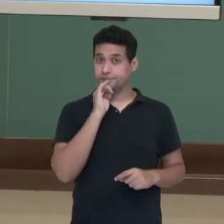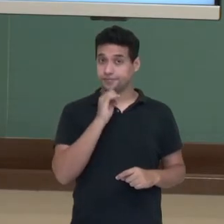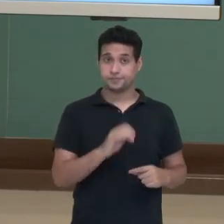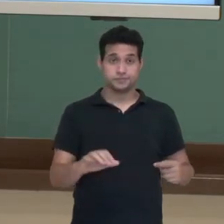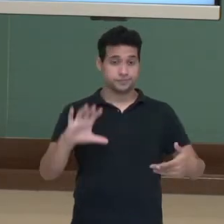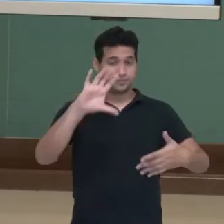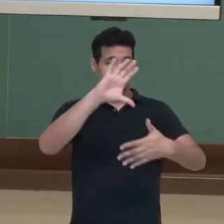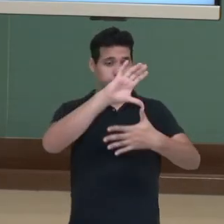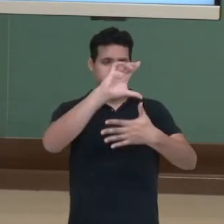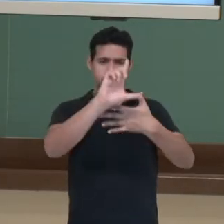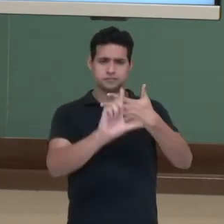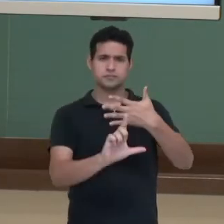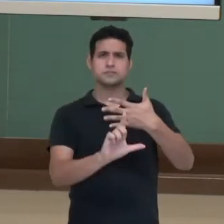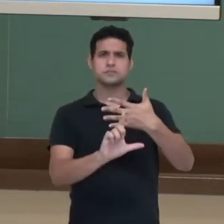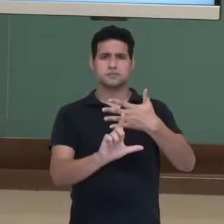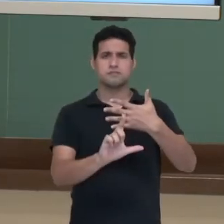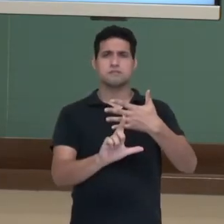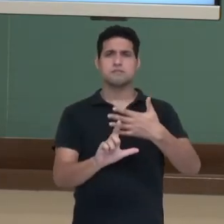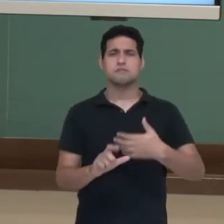na América Latina,